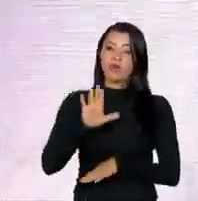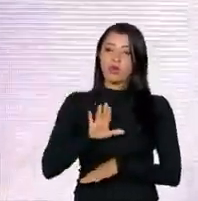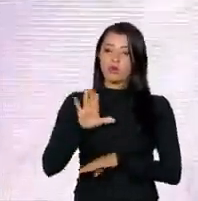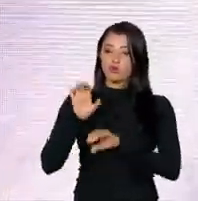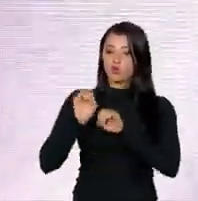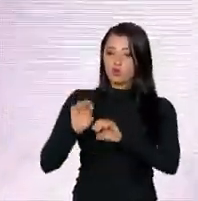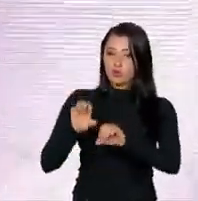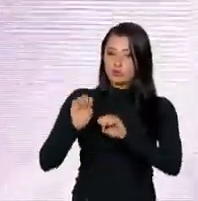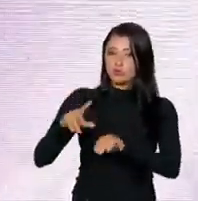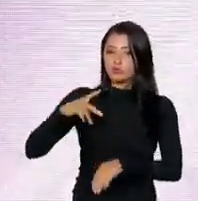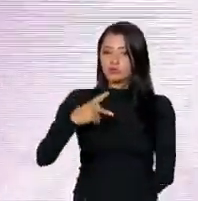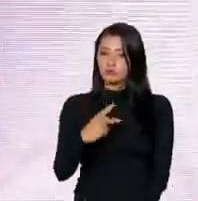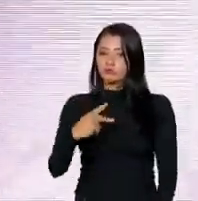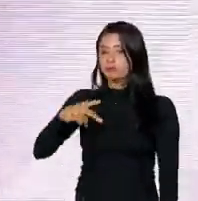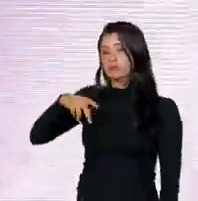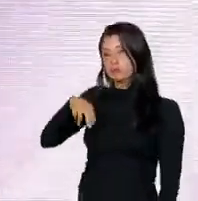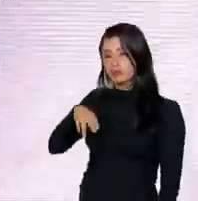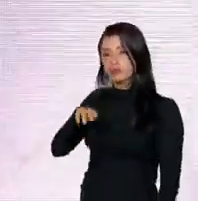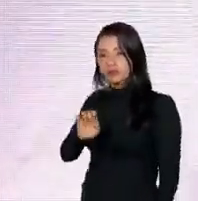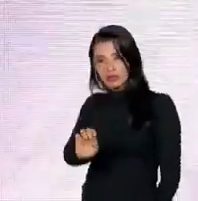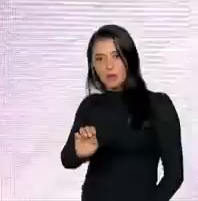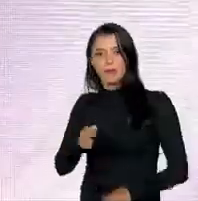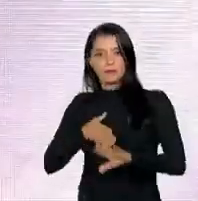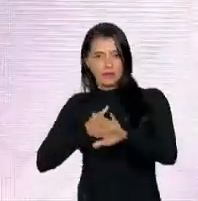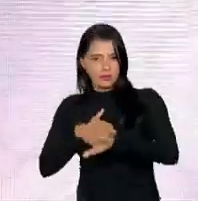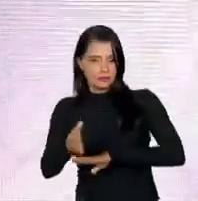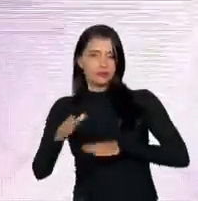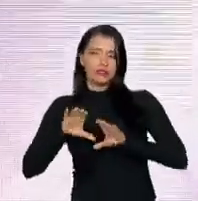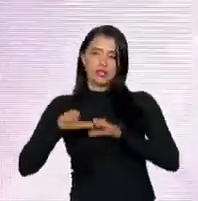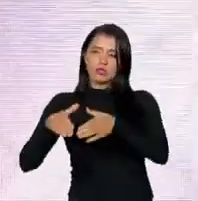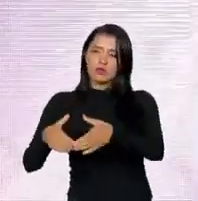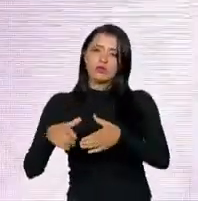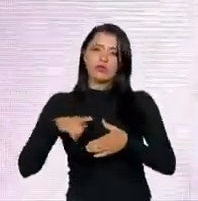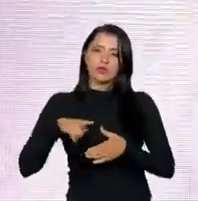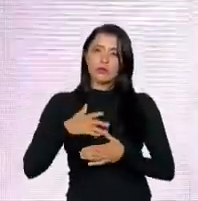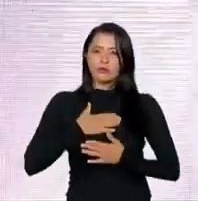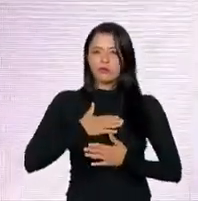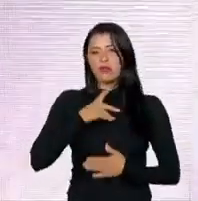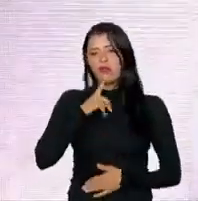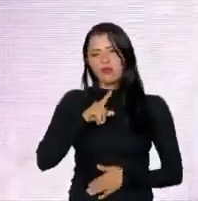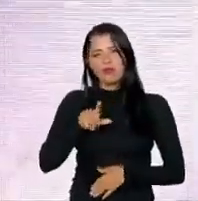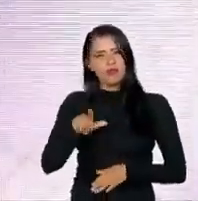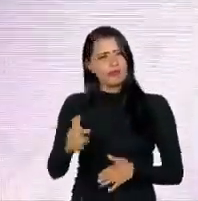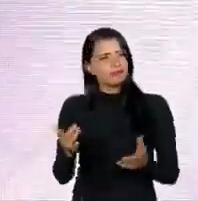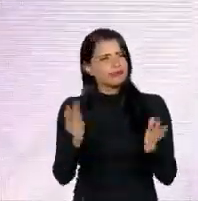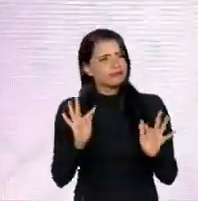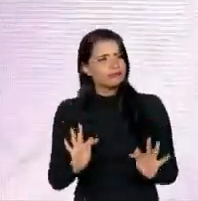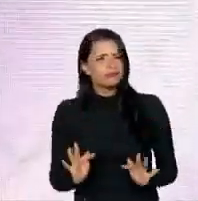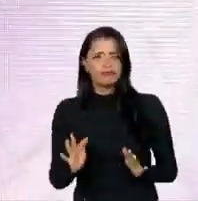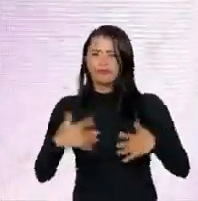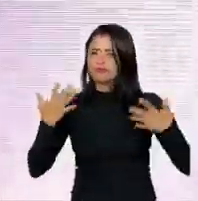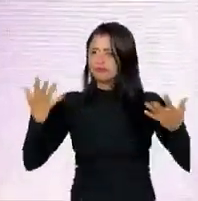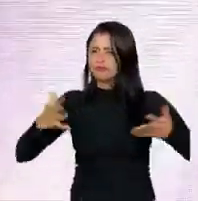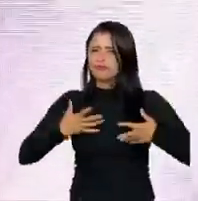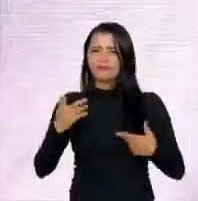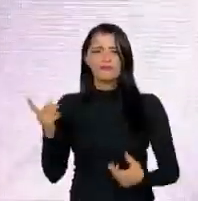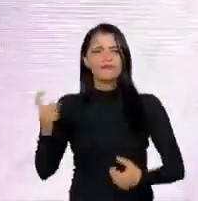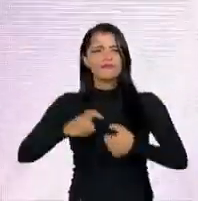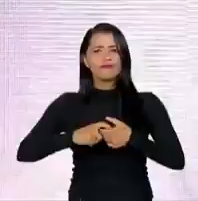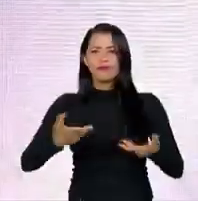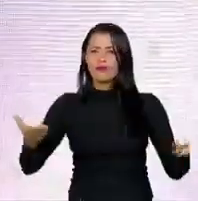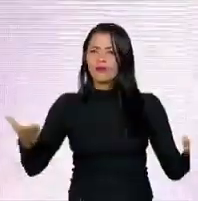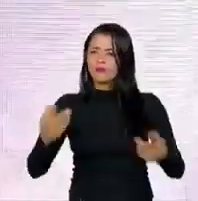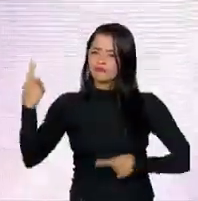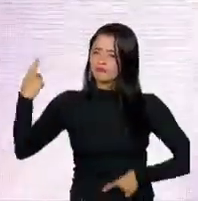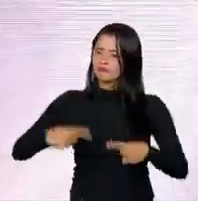das CONAIS, das Conferências Nacionais de Educação. Então, para mim, é um carinho muito grande poder voltar e discutir quais